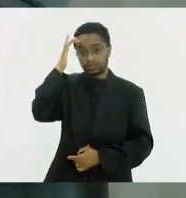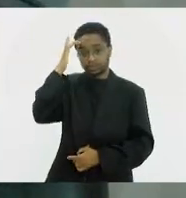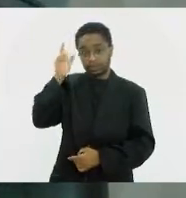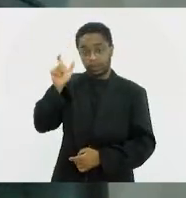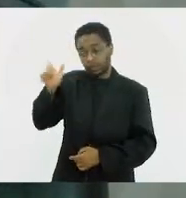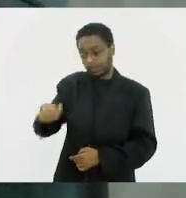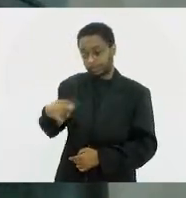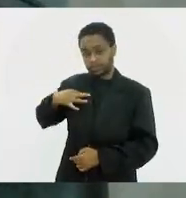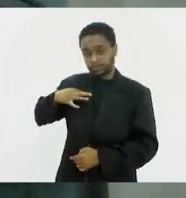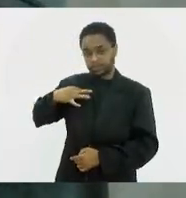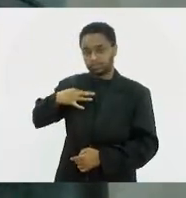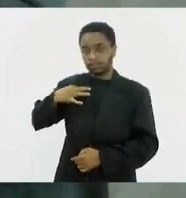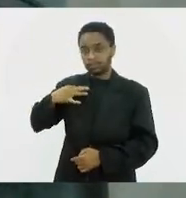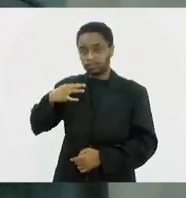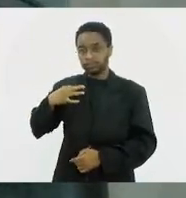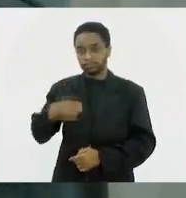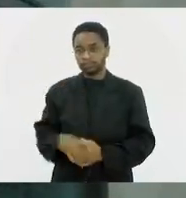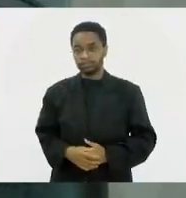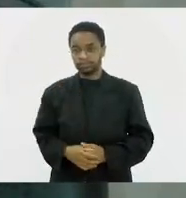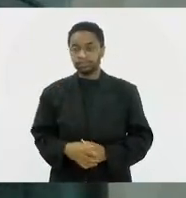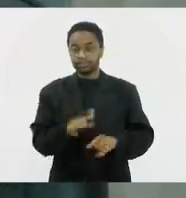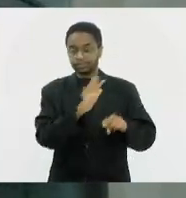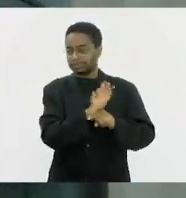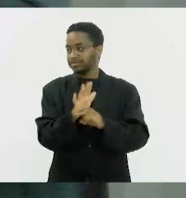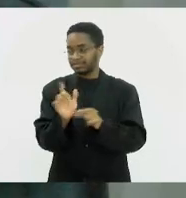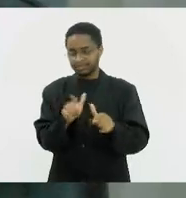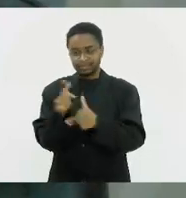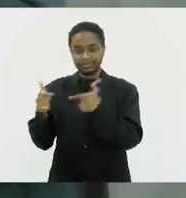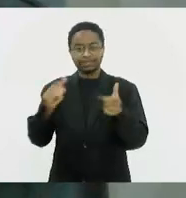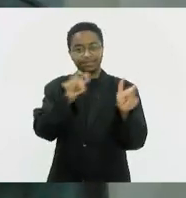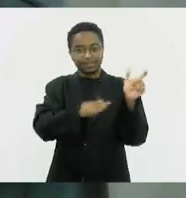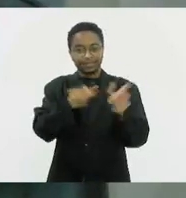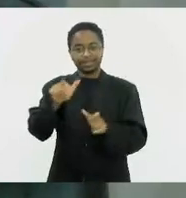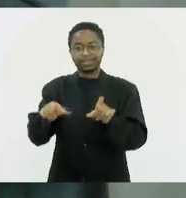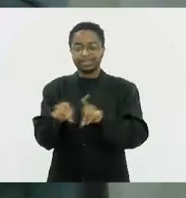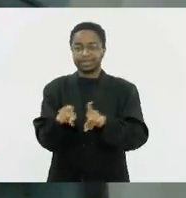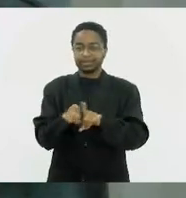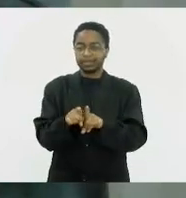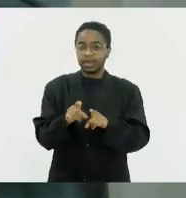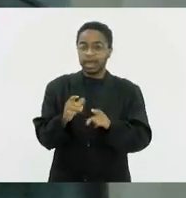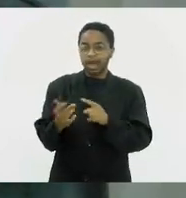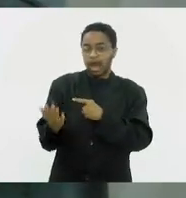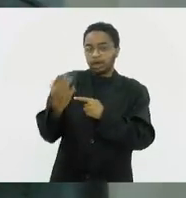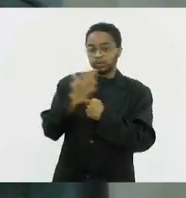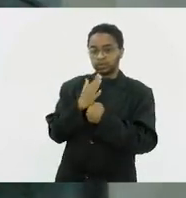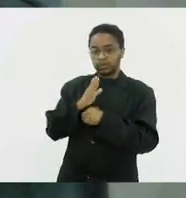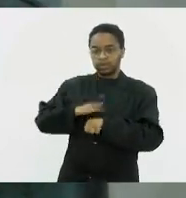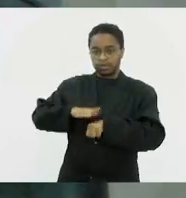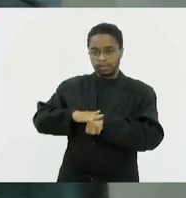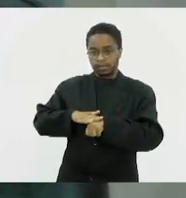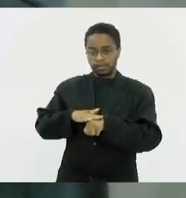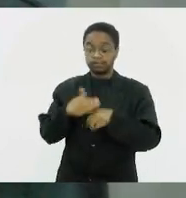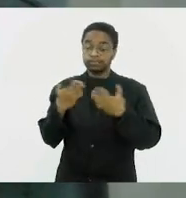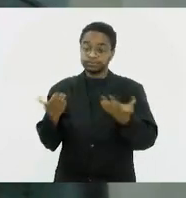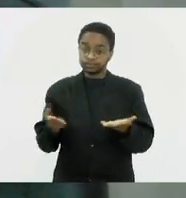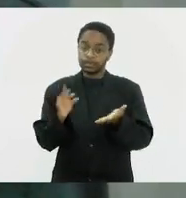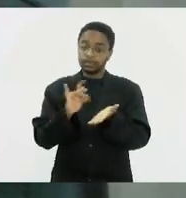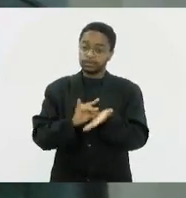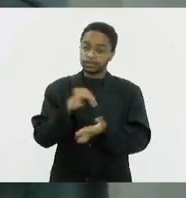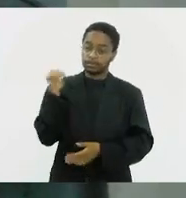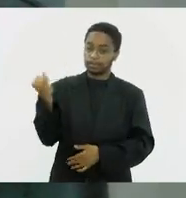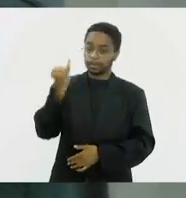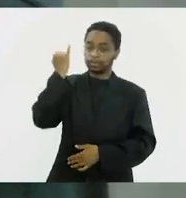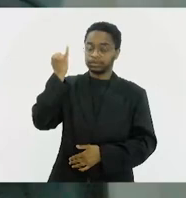voluntário. Ajuda os outros e ajuda também a si mesmo. Então, é muito importante